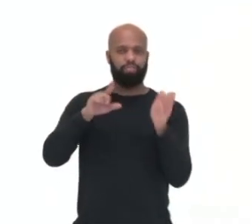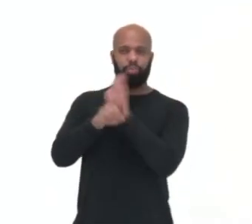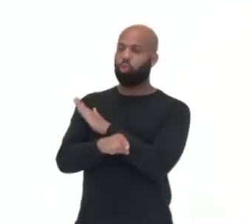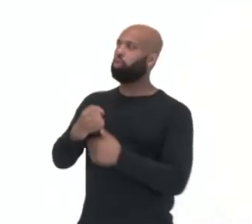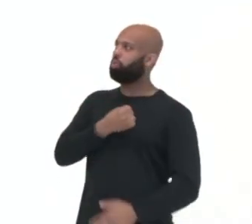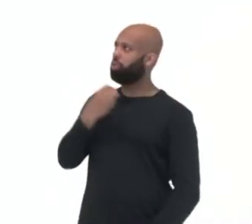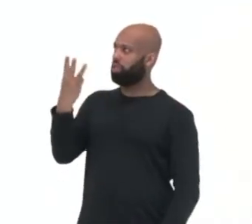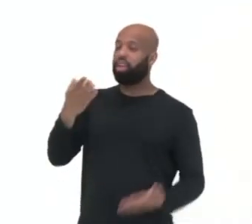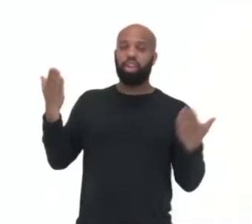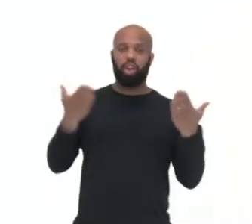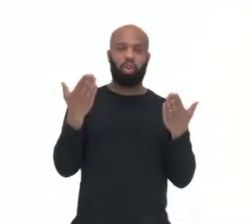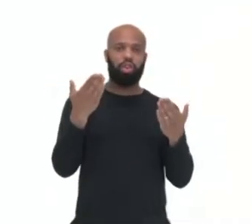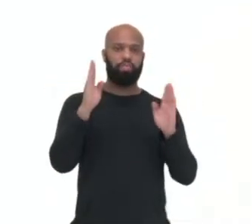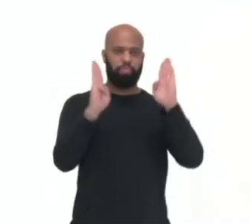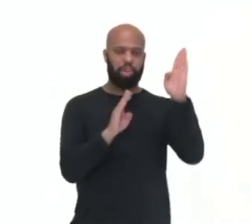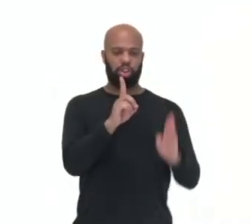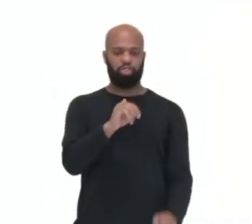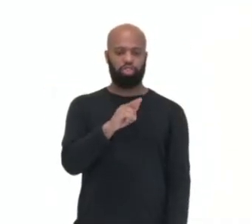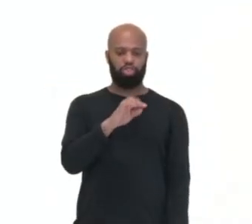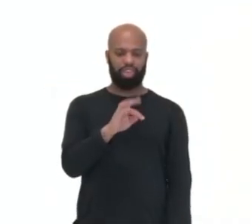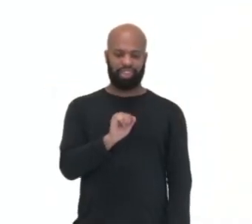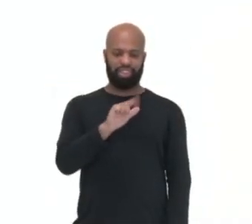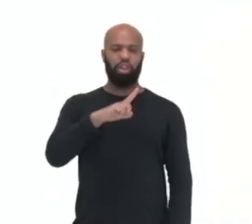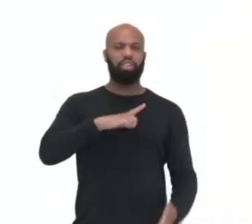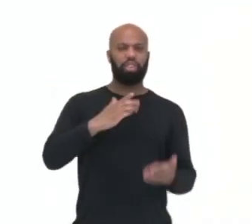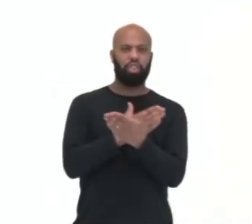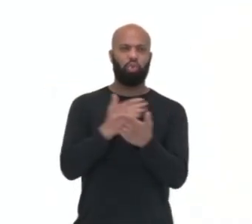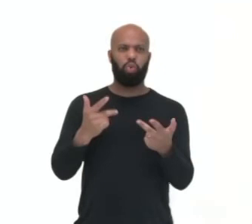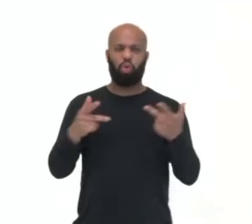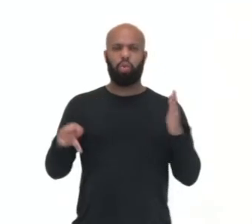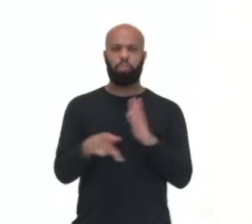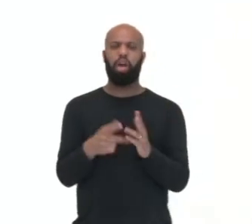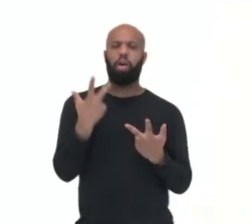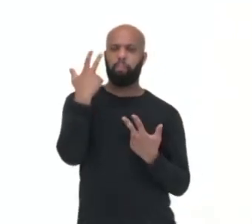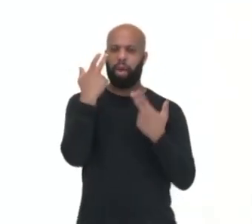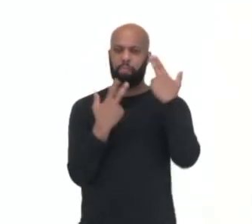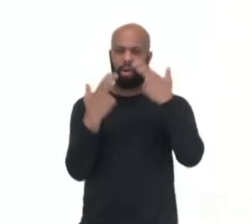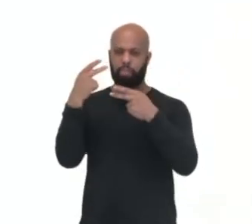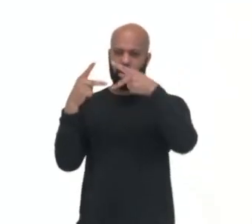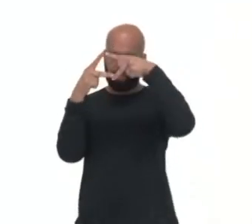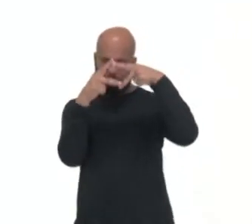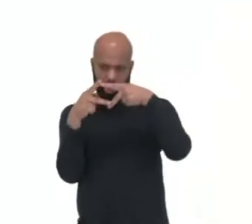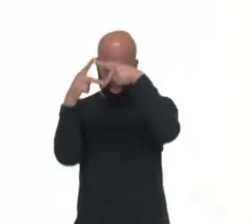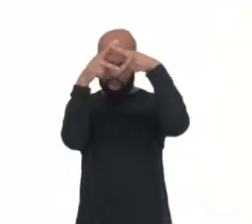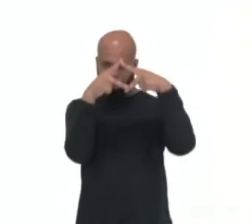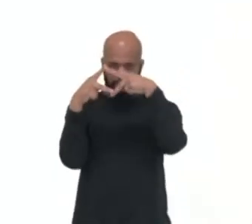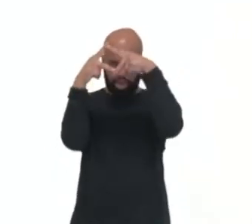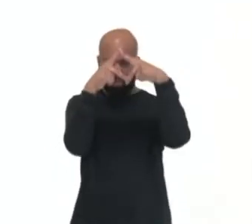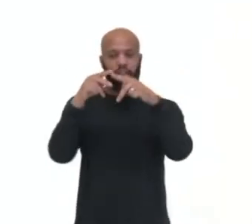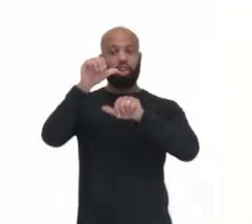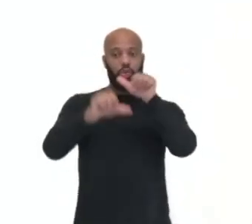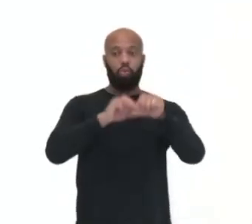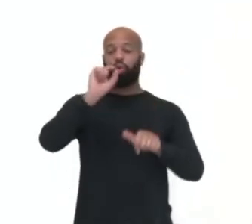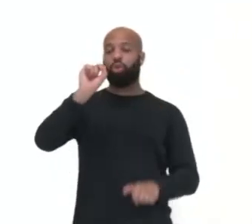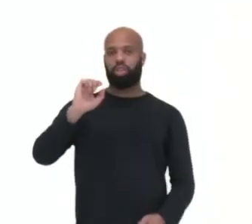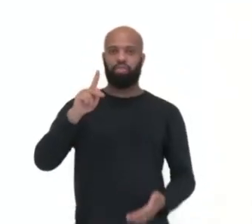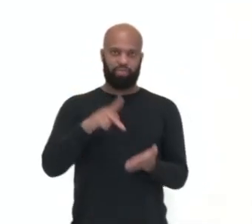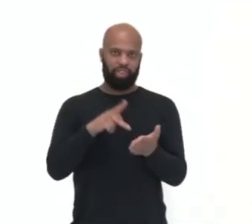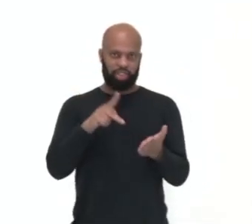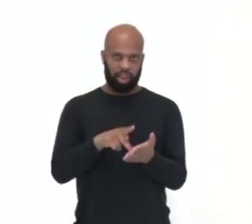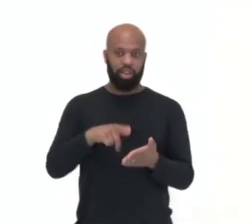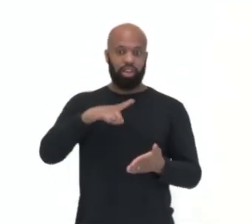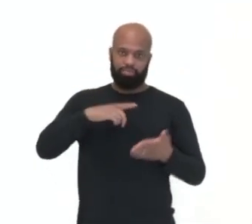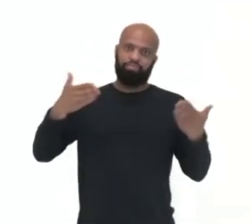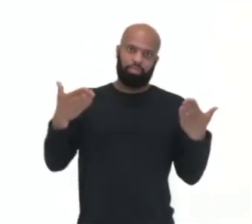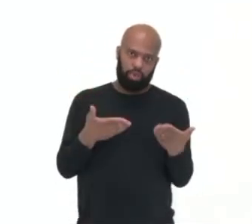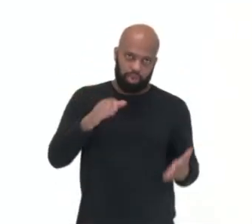era digital, existem recursos para a edição de fotos, vídeos e áudios que manipulam os fatos. Então, na era digital,